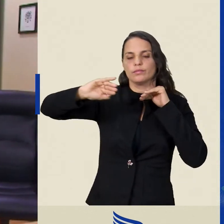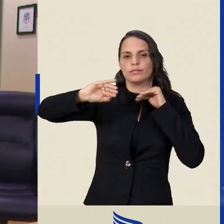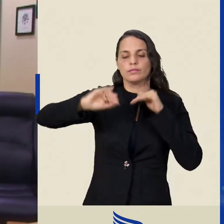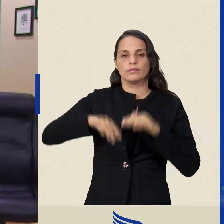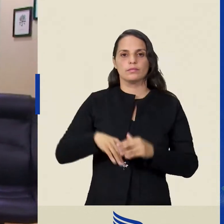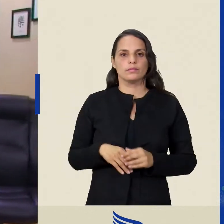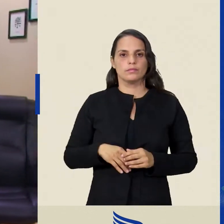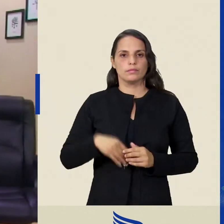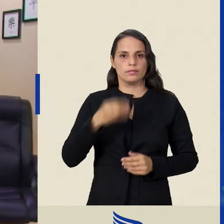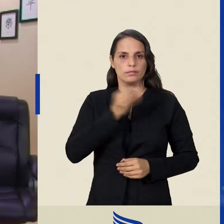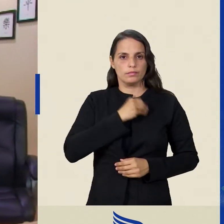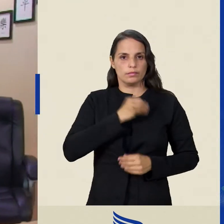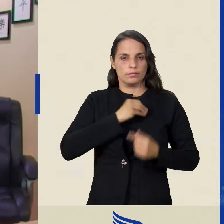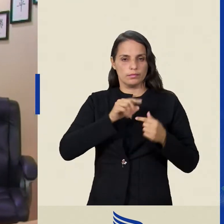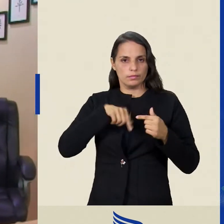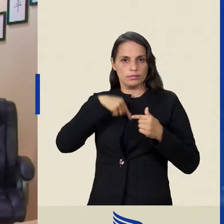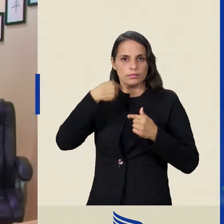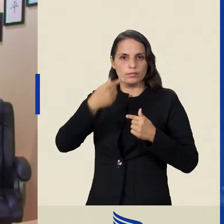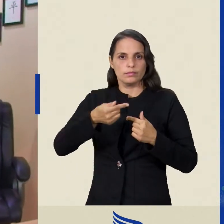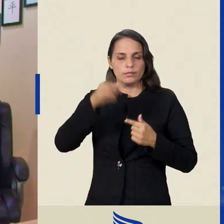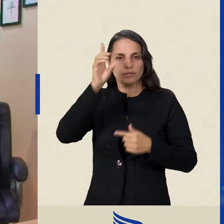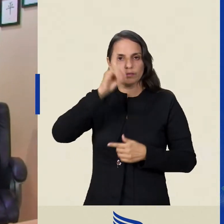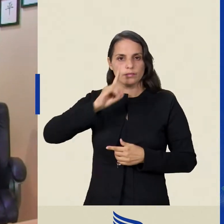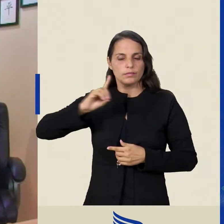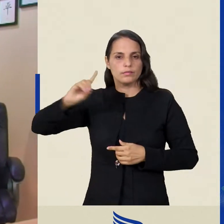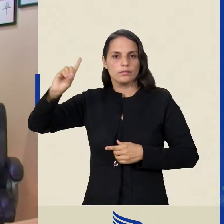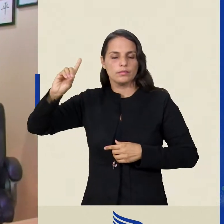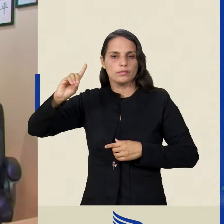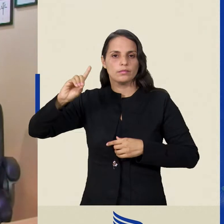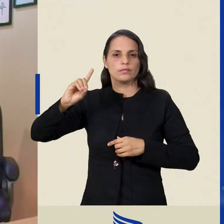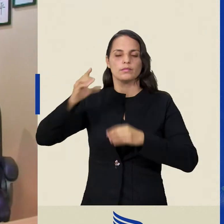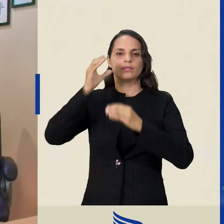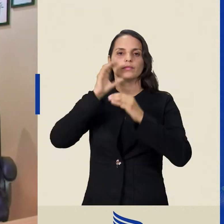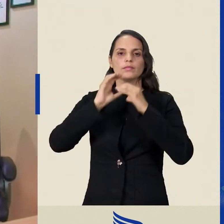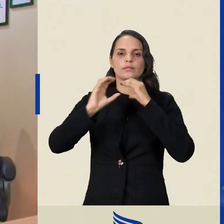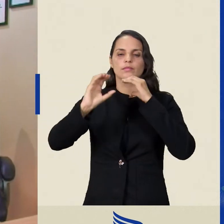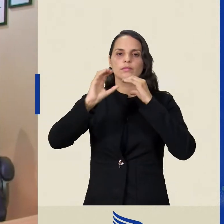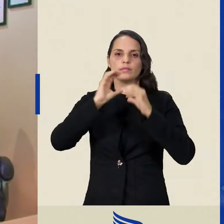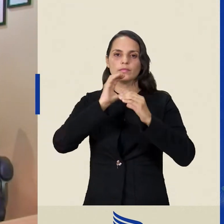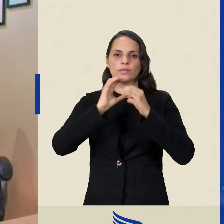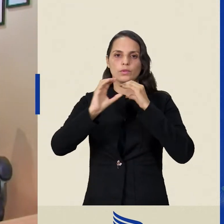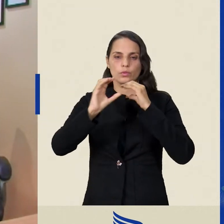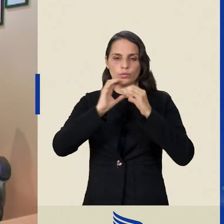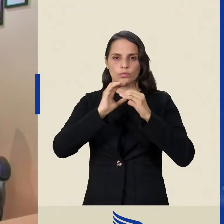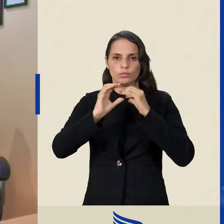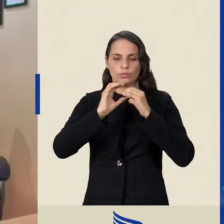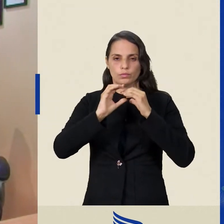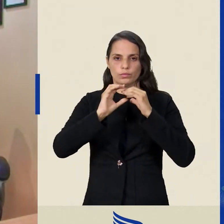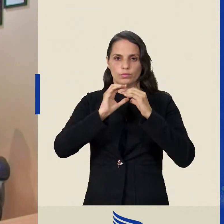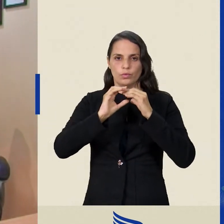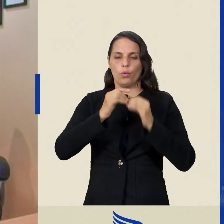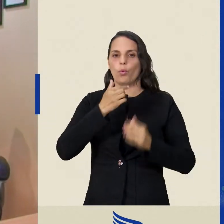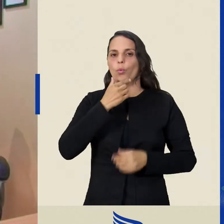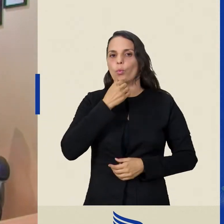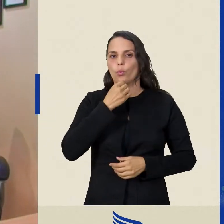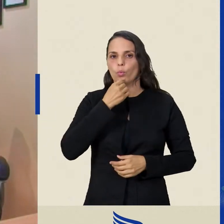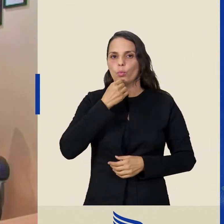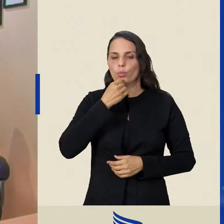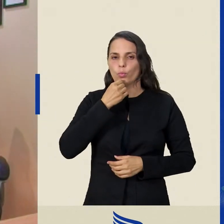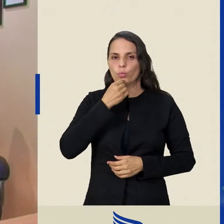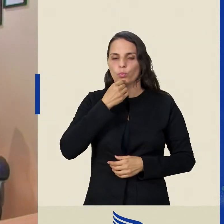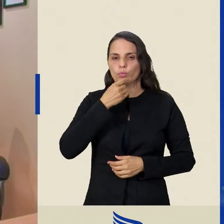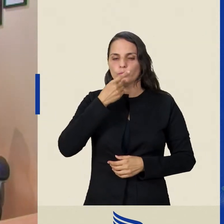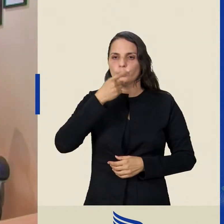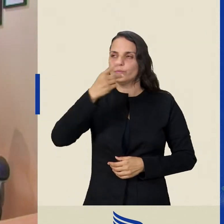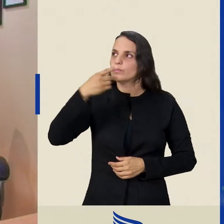Após o pecado, Deus comunicou-se com o homem através dos profetas, como podemos comprovar